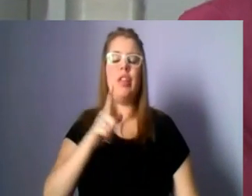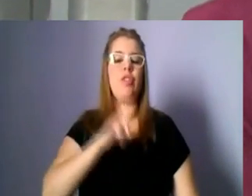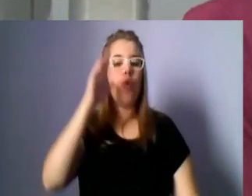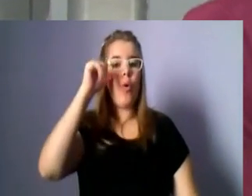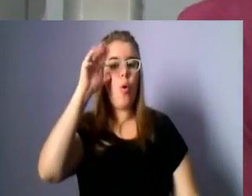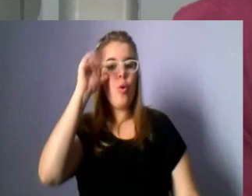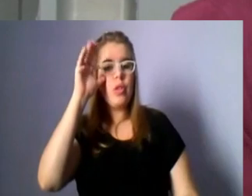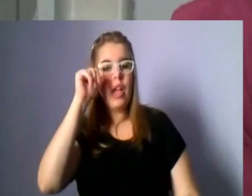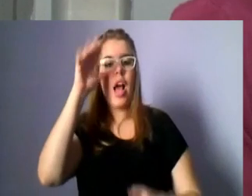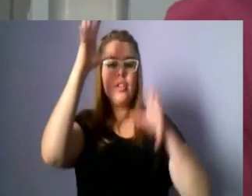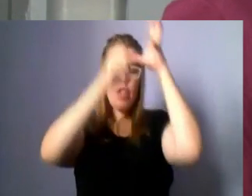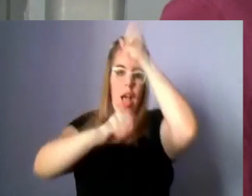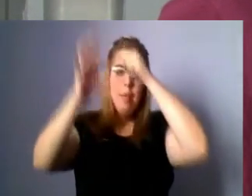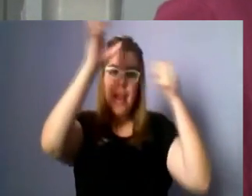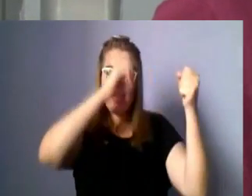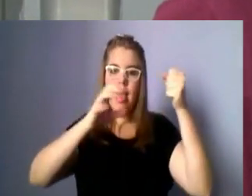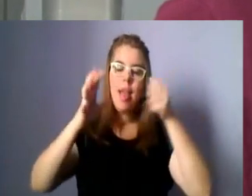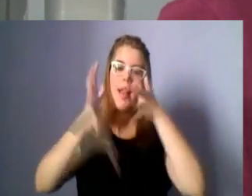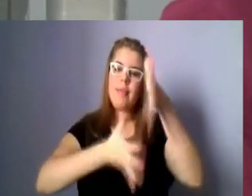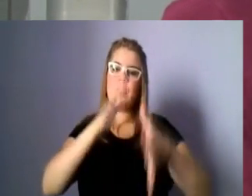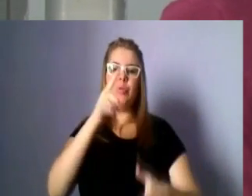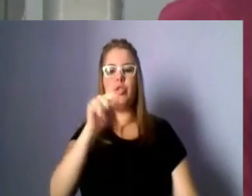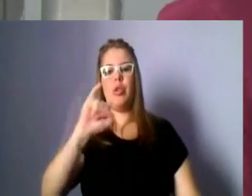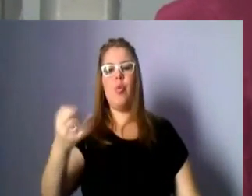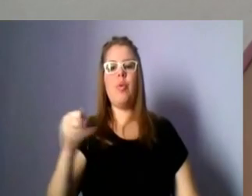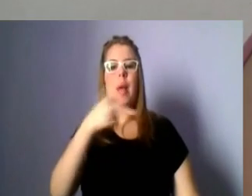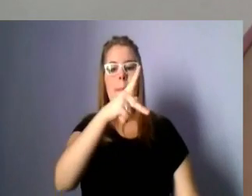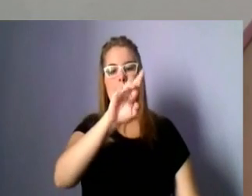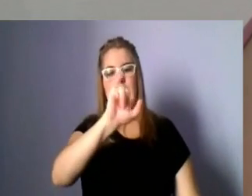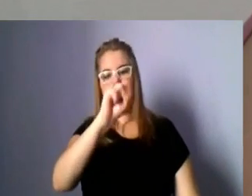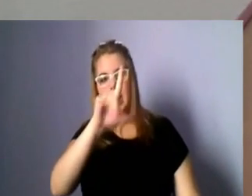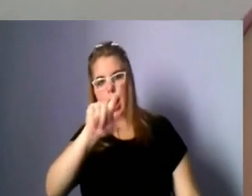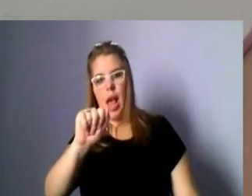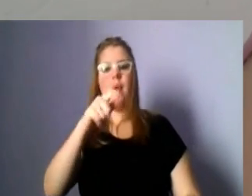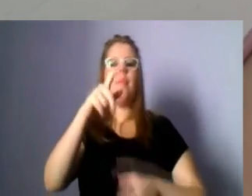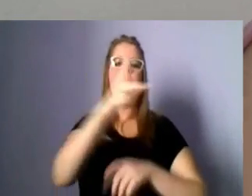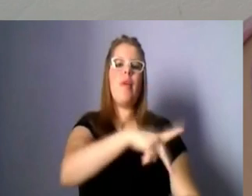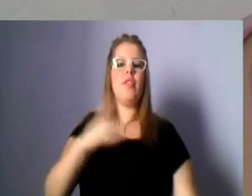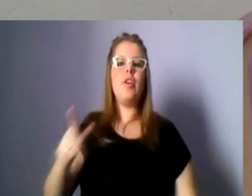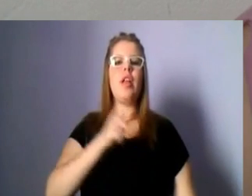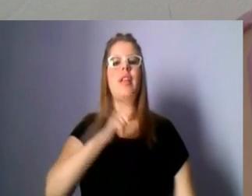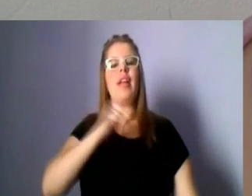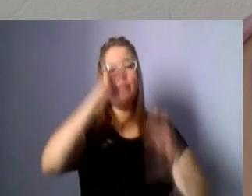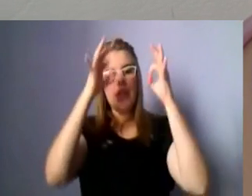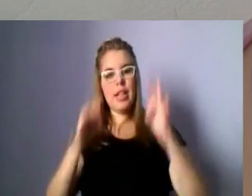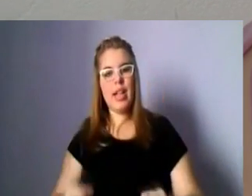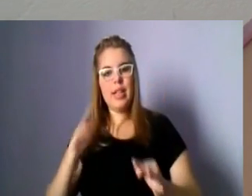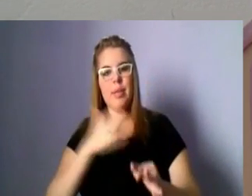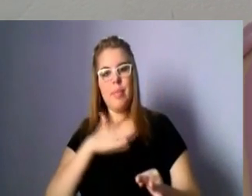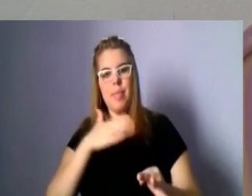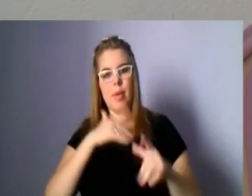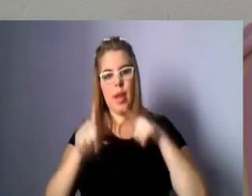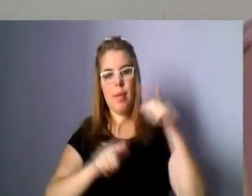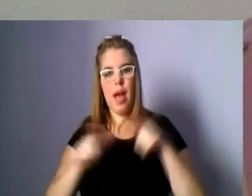tive curiosidade de aprender Libras, mas eu nunca tive a oportunidade. Priscila é professora. Eu tenho, plena ciência que devido